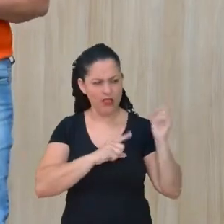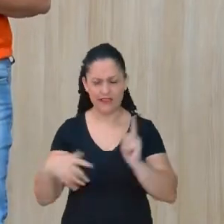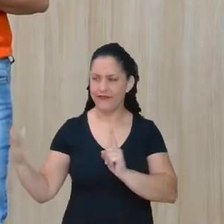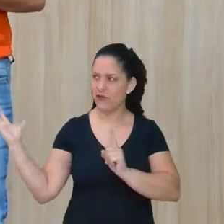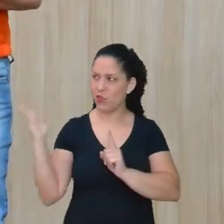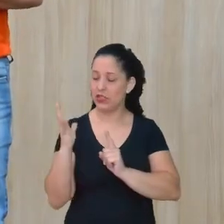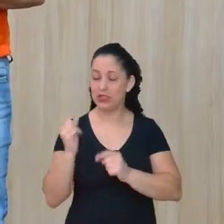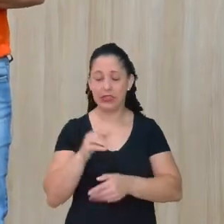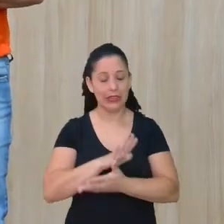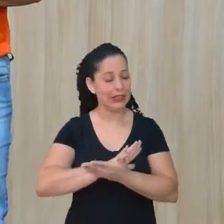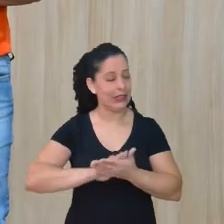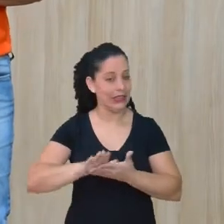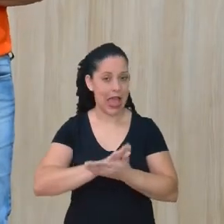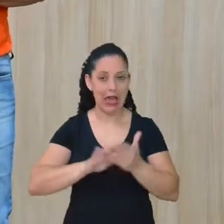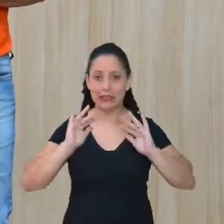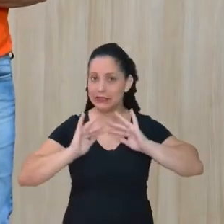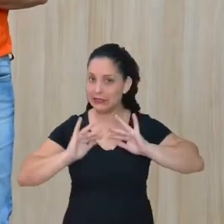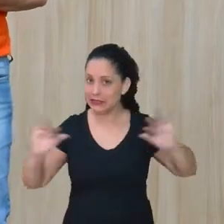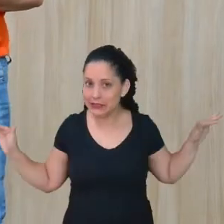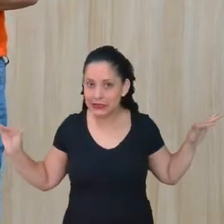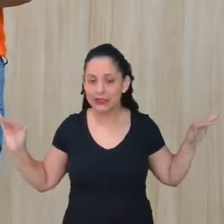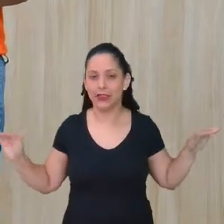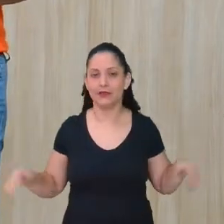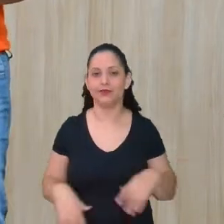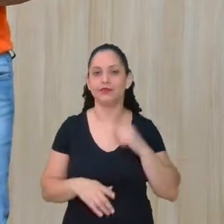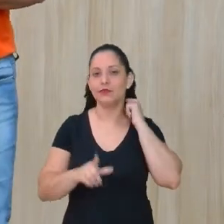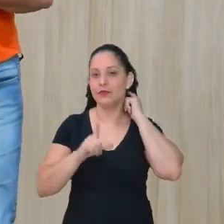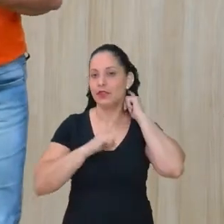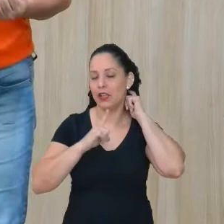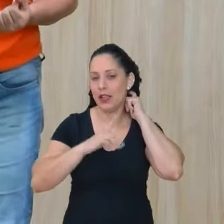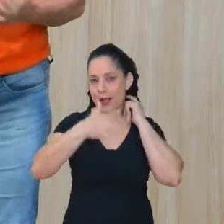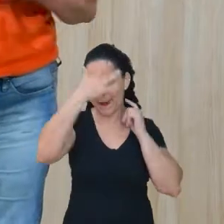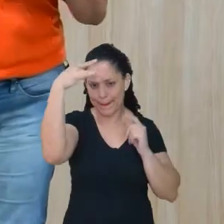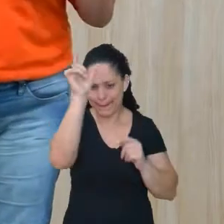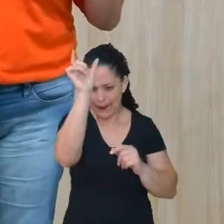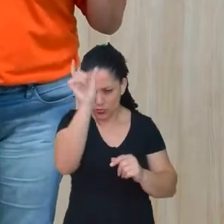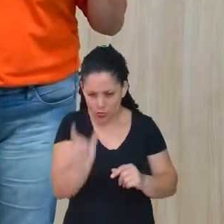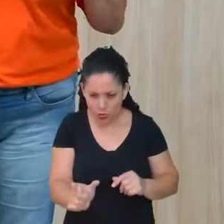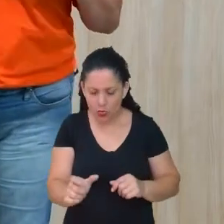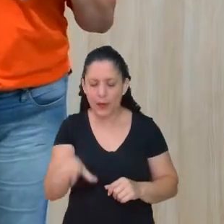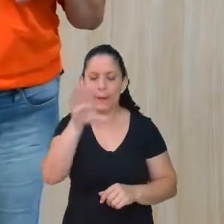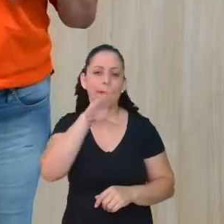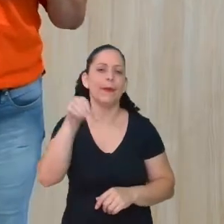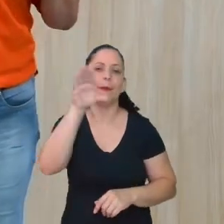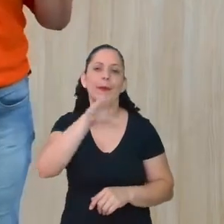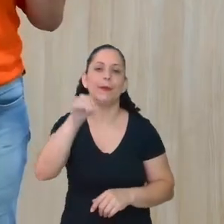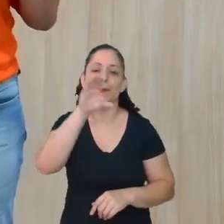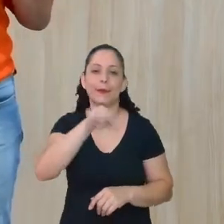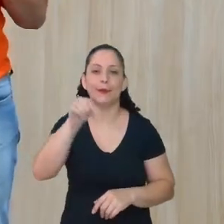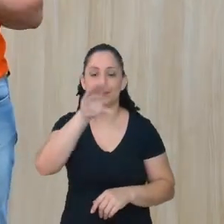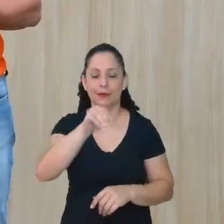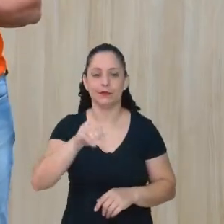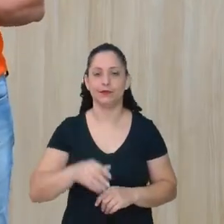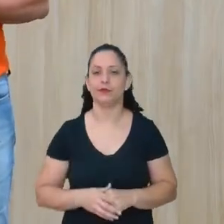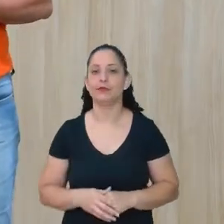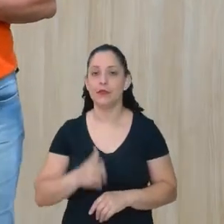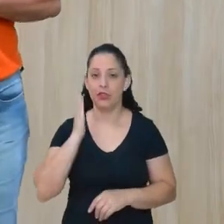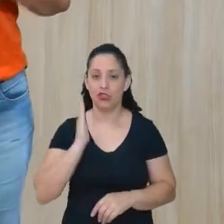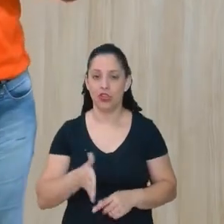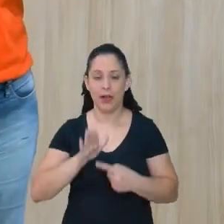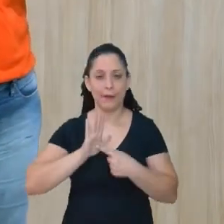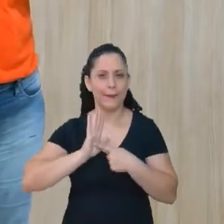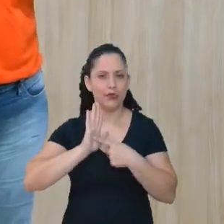a gente já viu isso, a gente tem essa aula, tá lá no nosso repositório, vocês podem pesquisar as aulas de teatro, a gente já falou